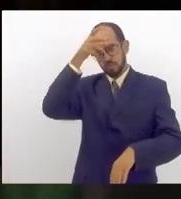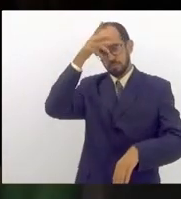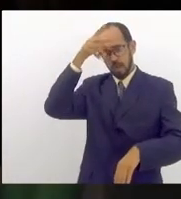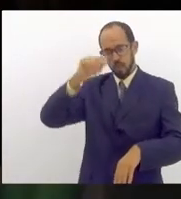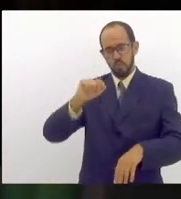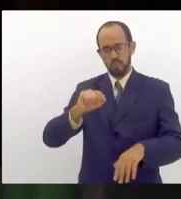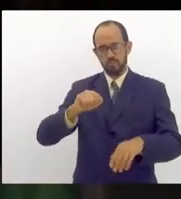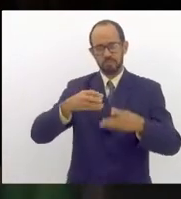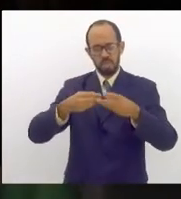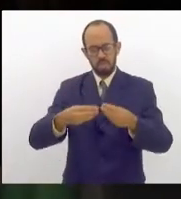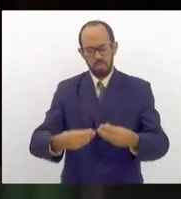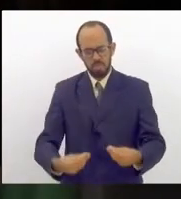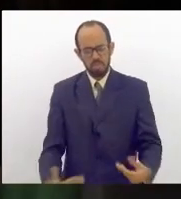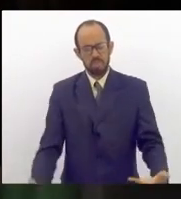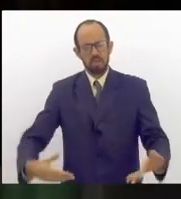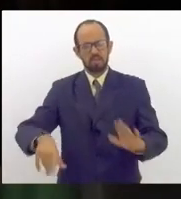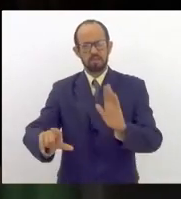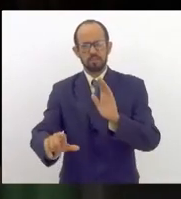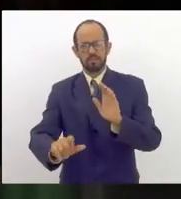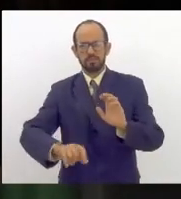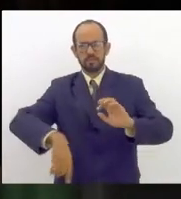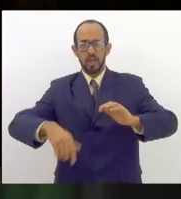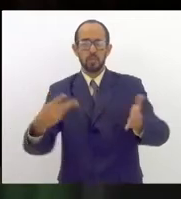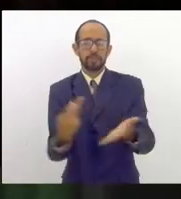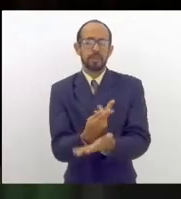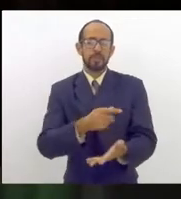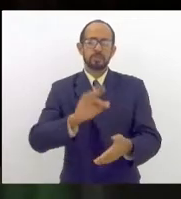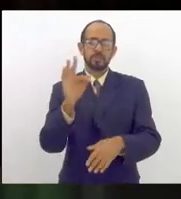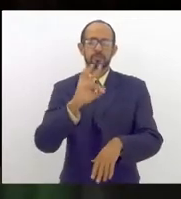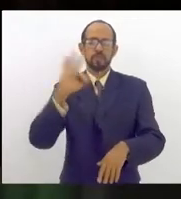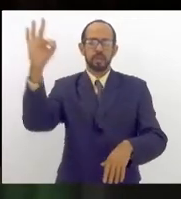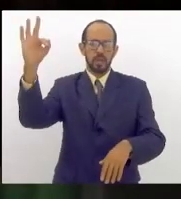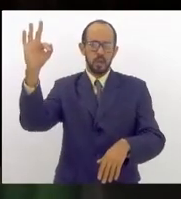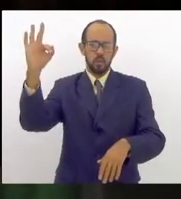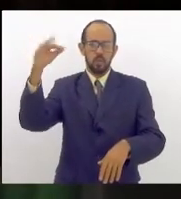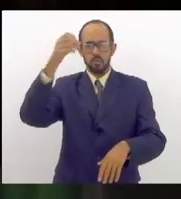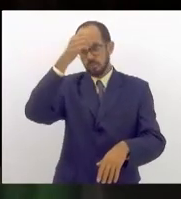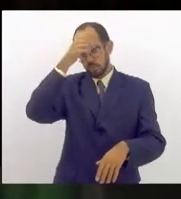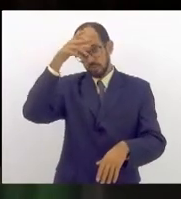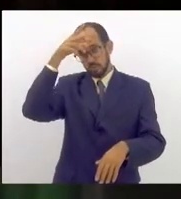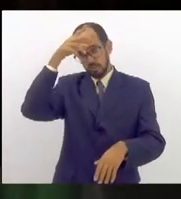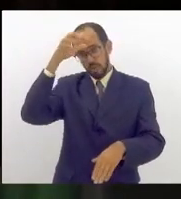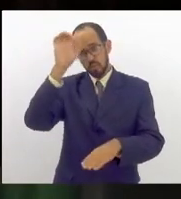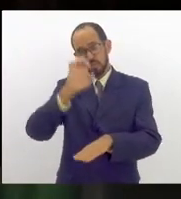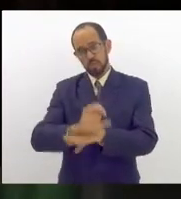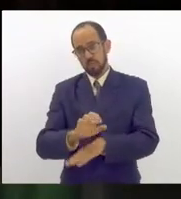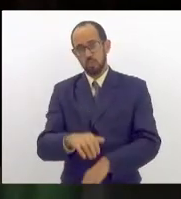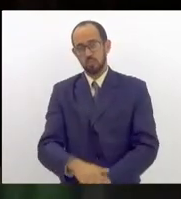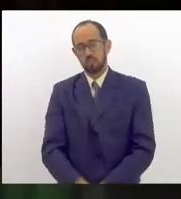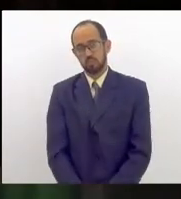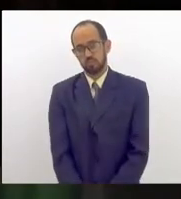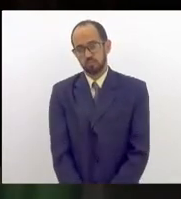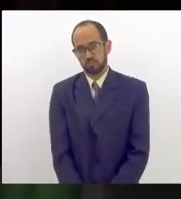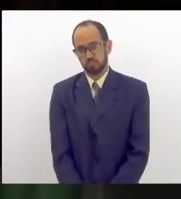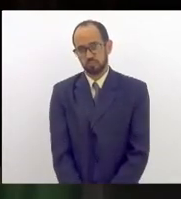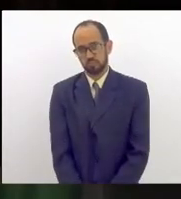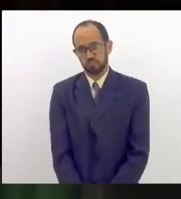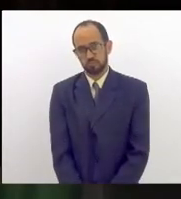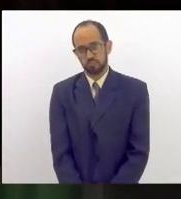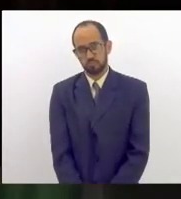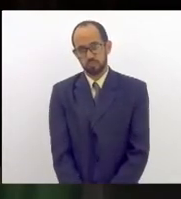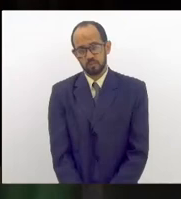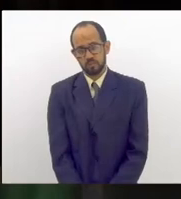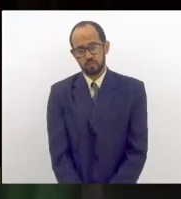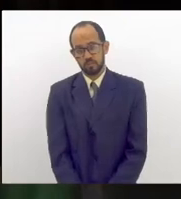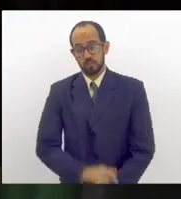trabalho hoje ele se dá no governo federal Municipal e estadual os